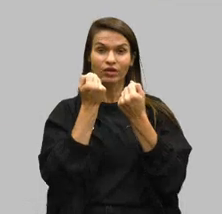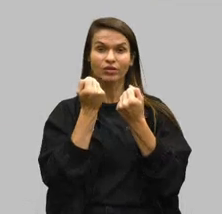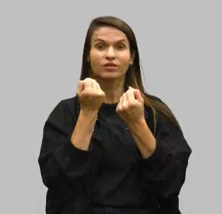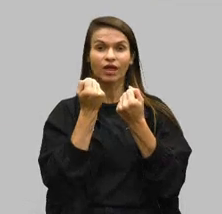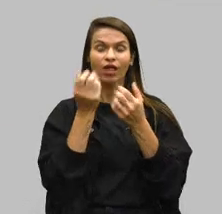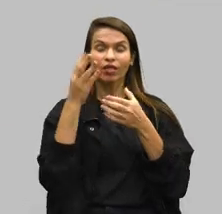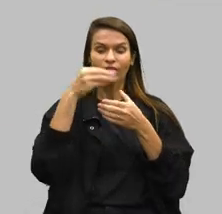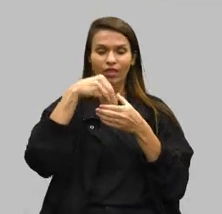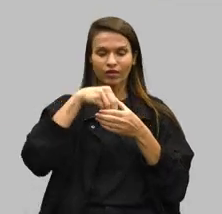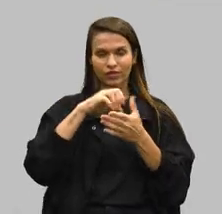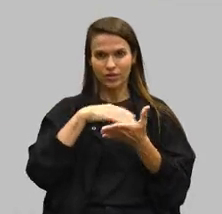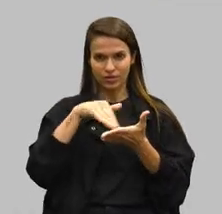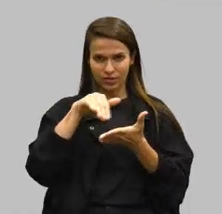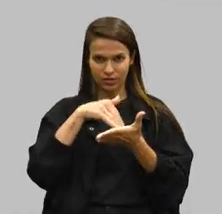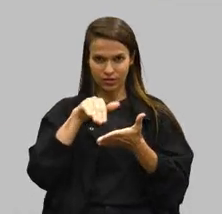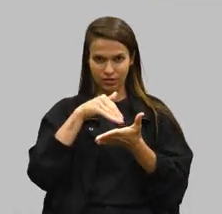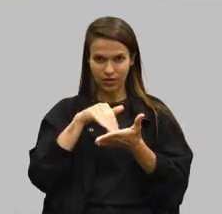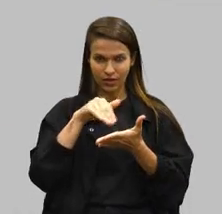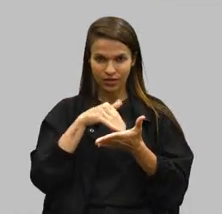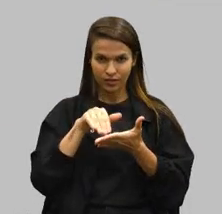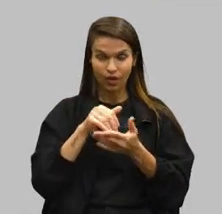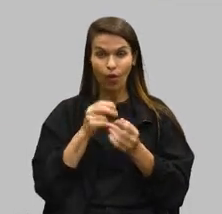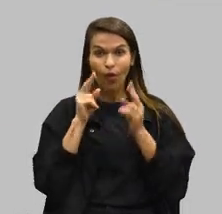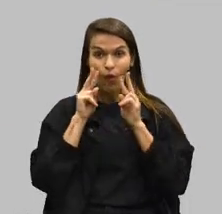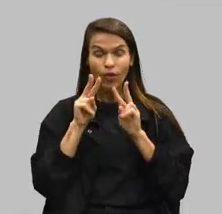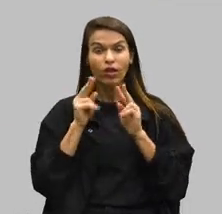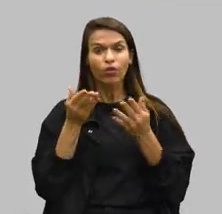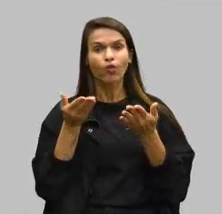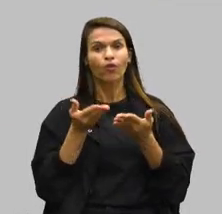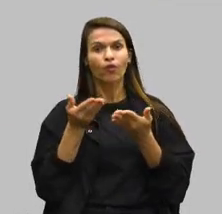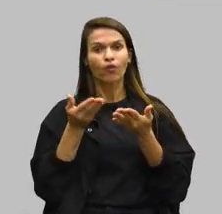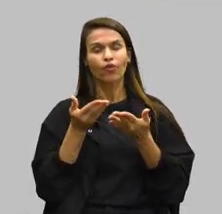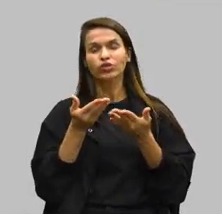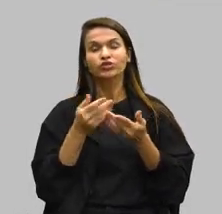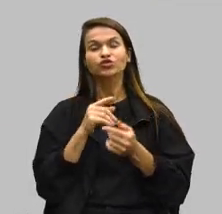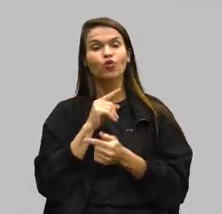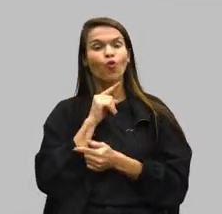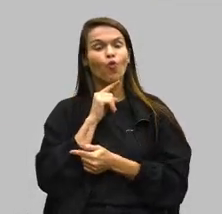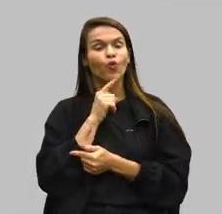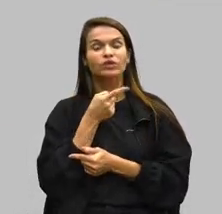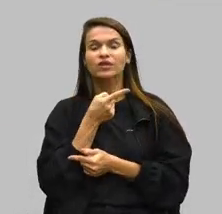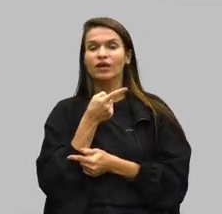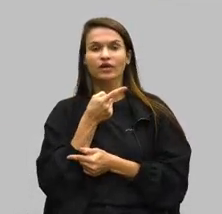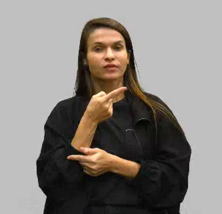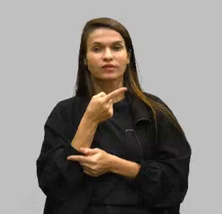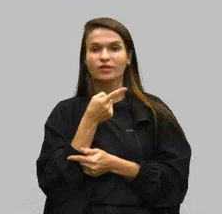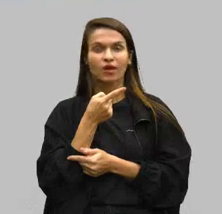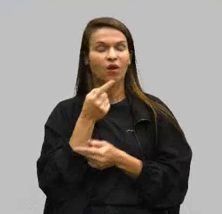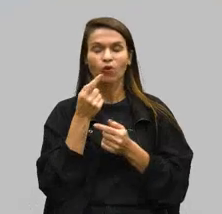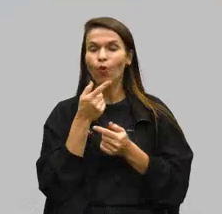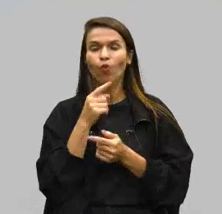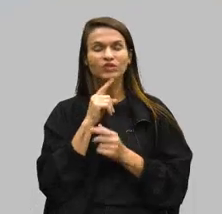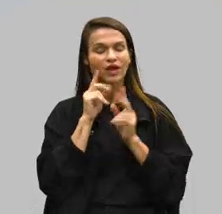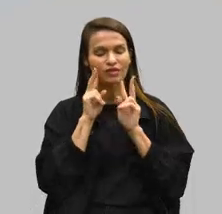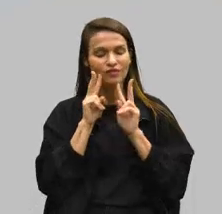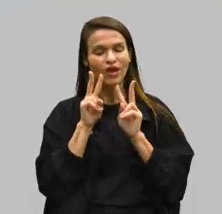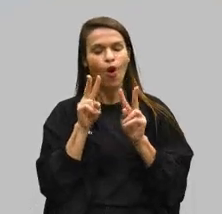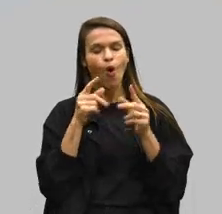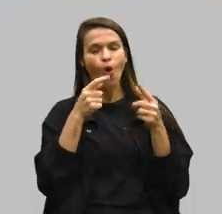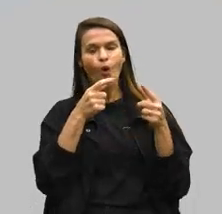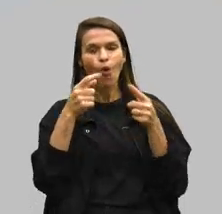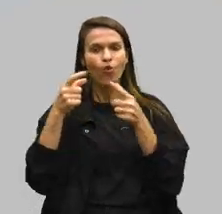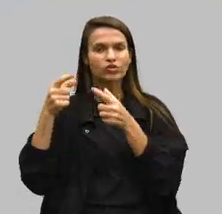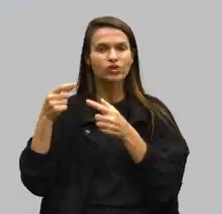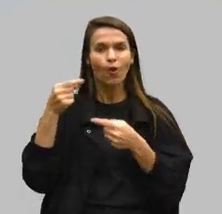das secretarias eh olhando hoje a gente não consegue e a gente não enxerga onde estão as